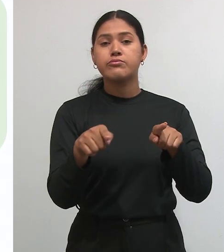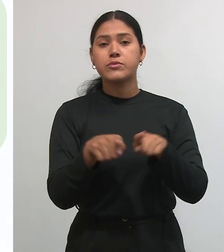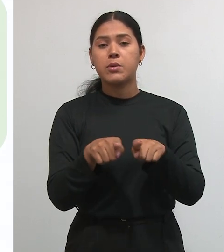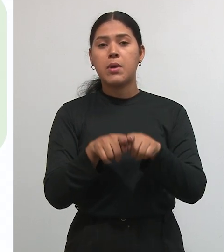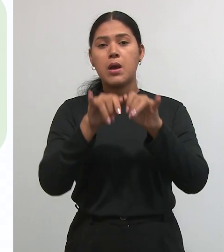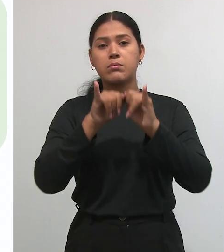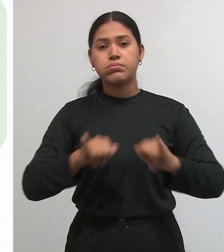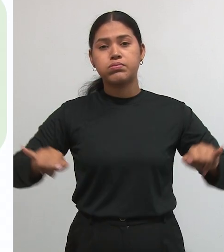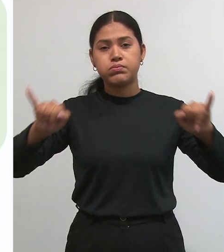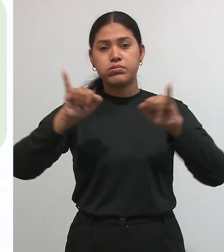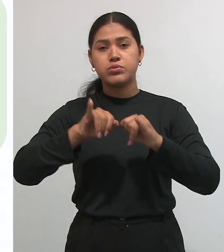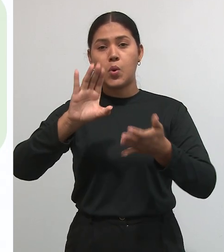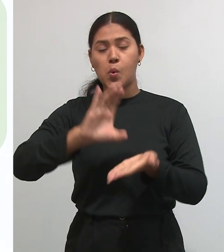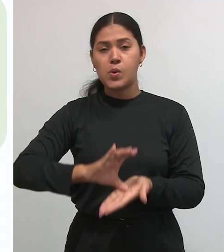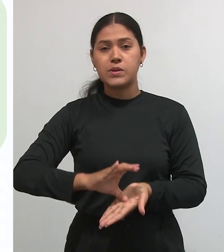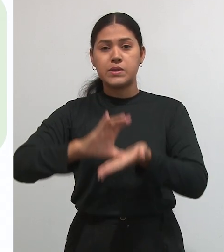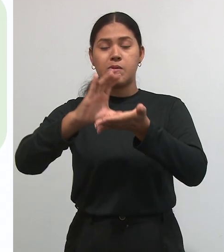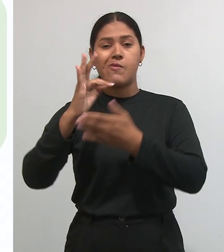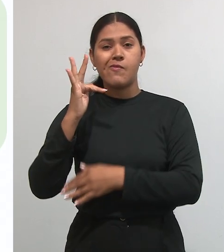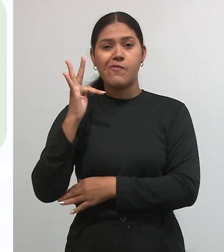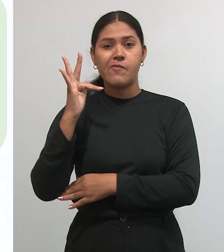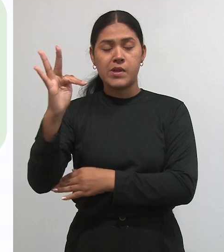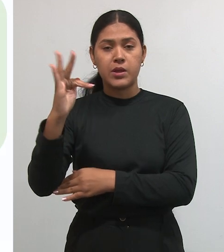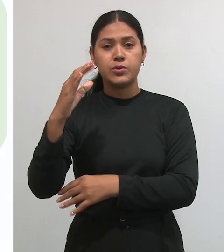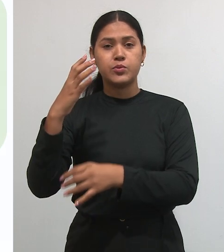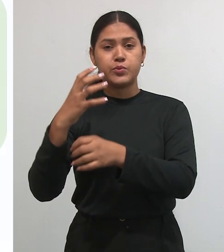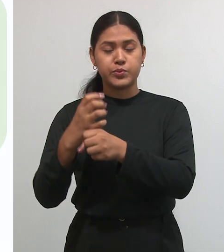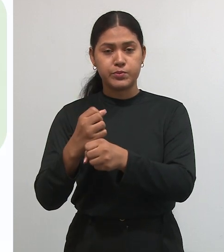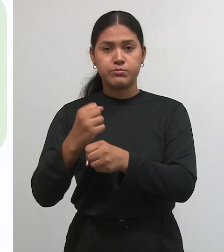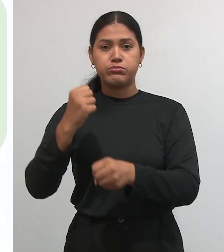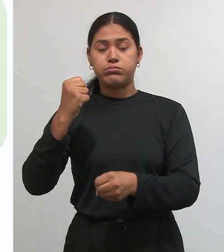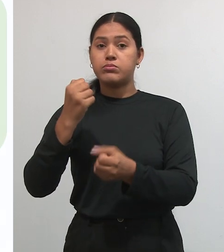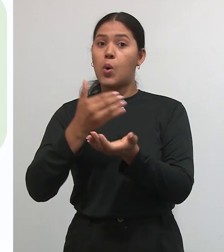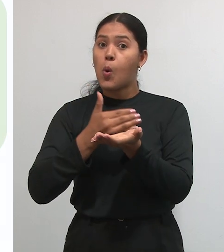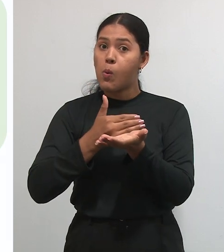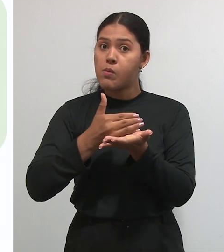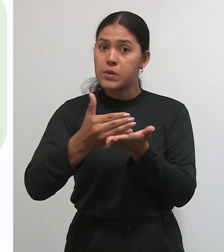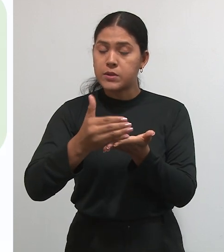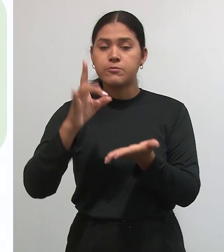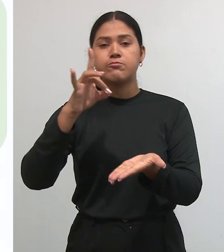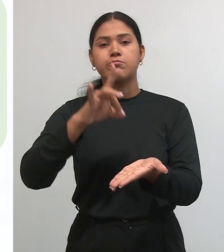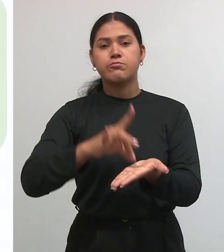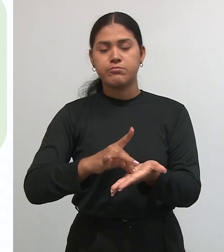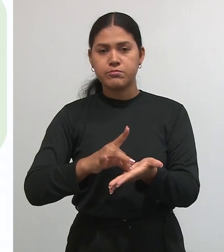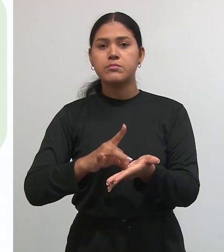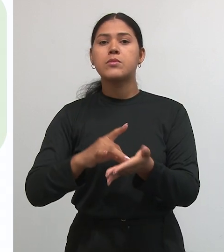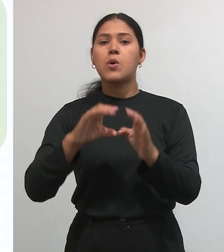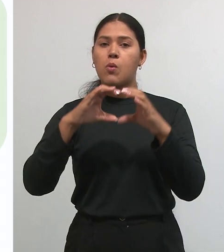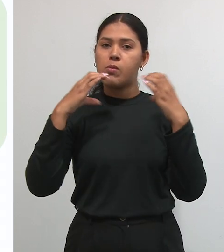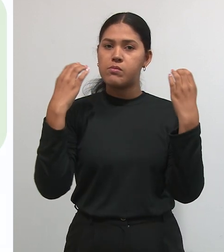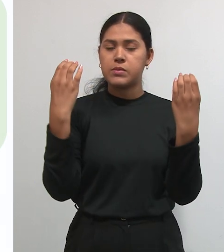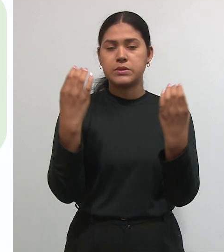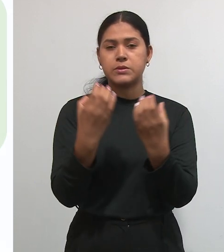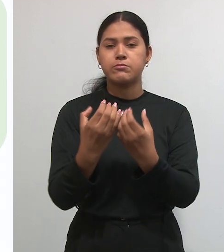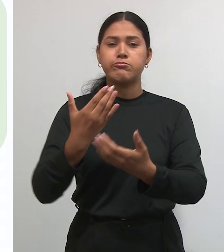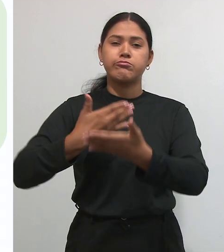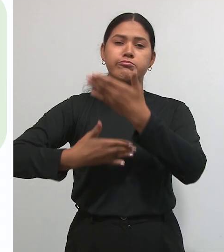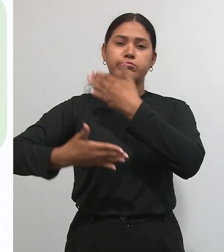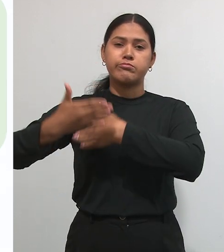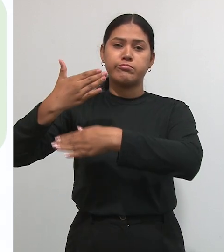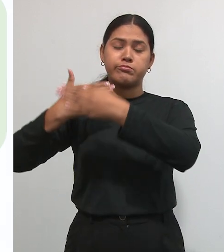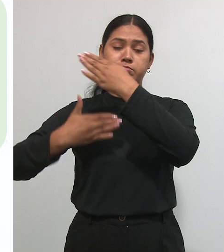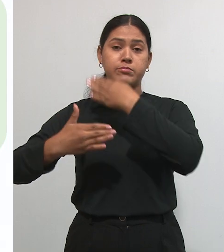Contabilidade, tá? Como eu já falei, elas surgiram lá por meio das convergências, né? Porque